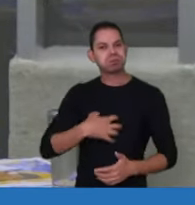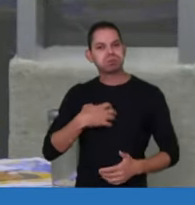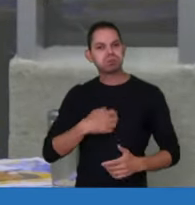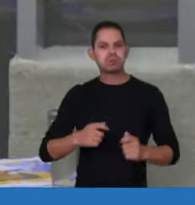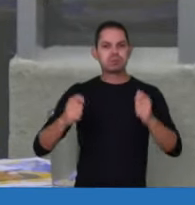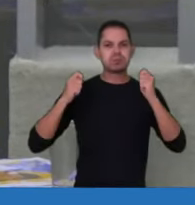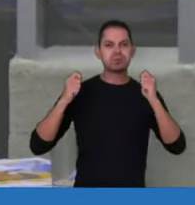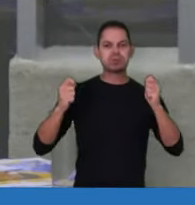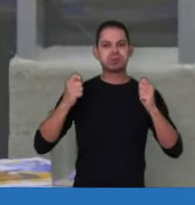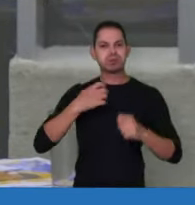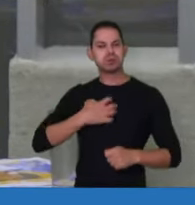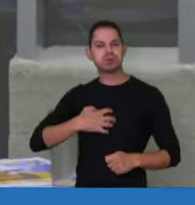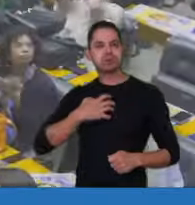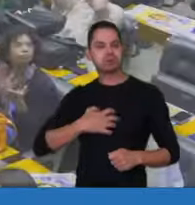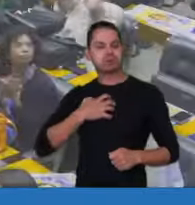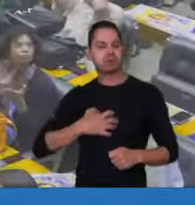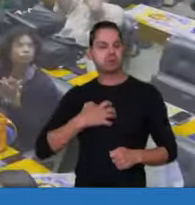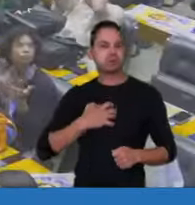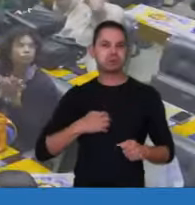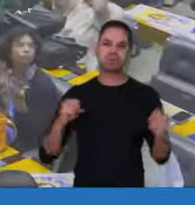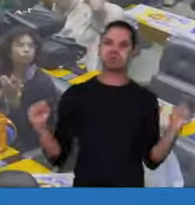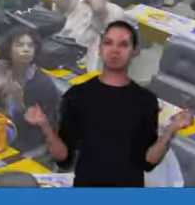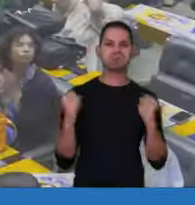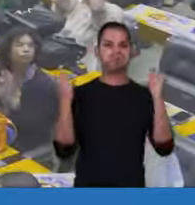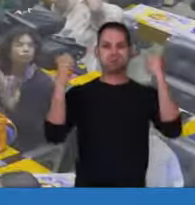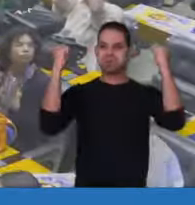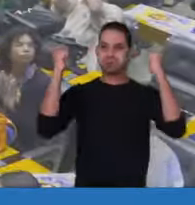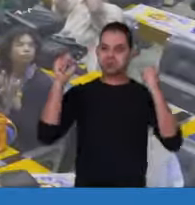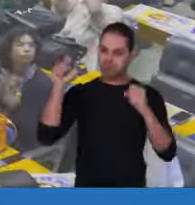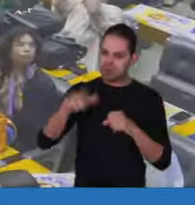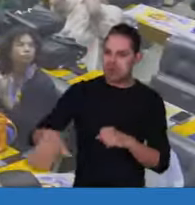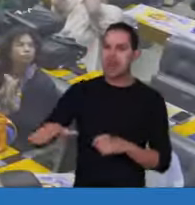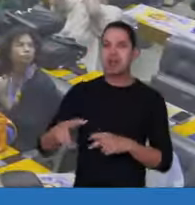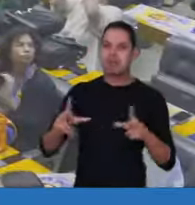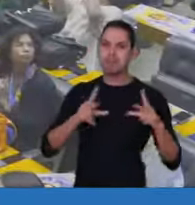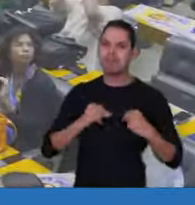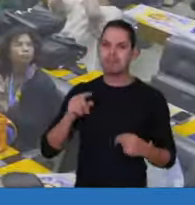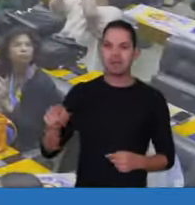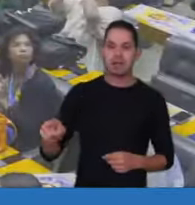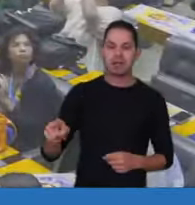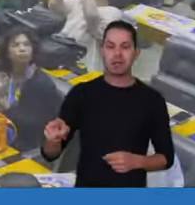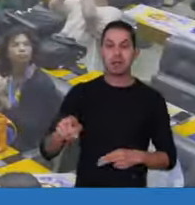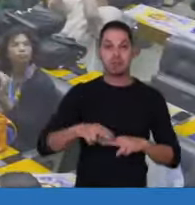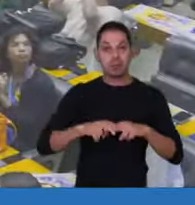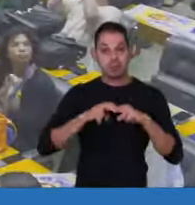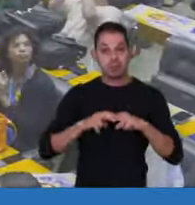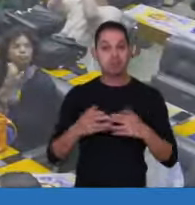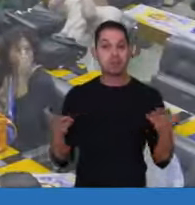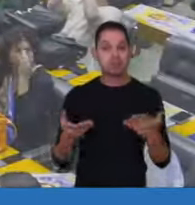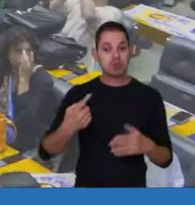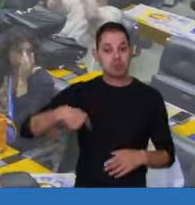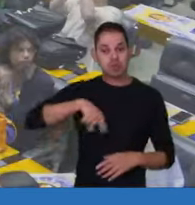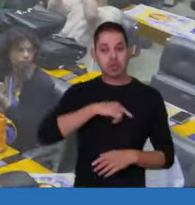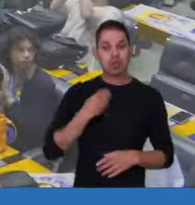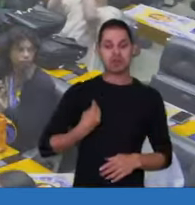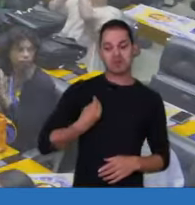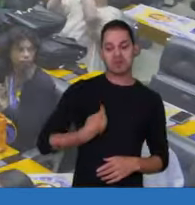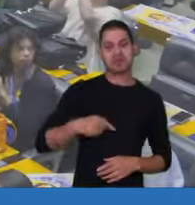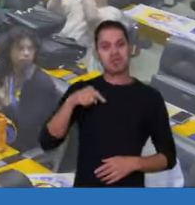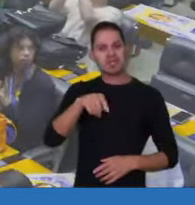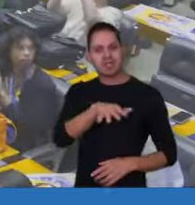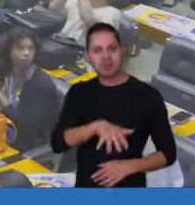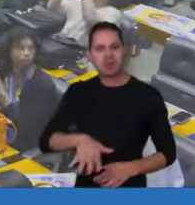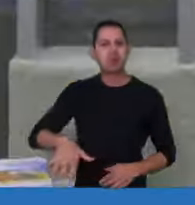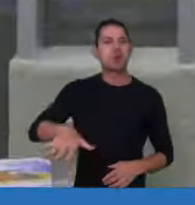nossa raiva. Isso eles merecem. E é por isso que aqui estamos todas nós,